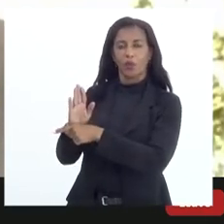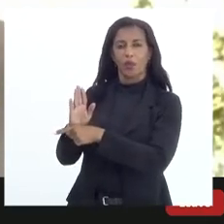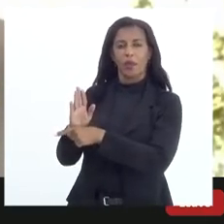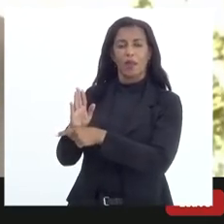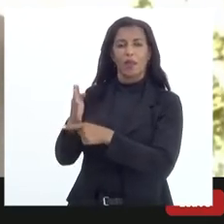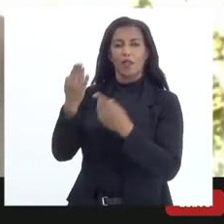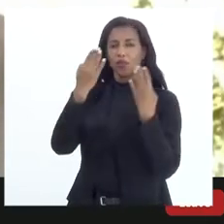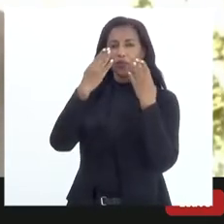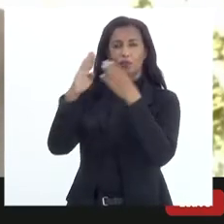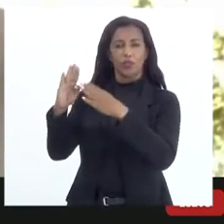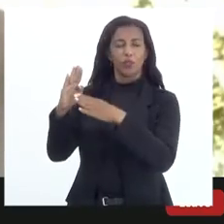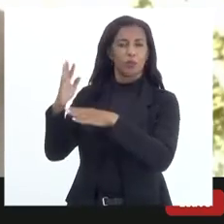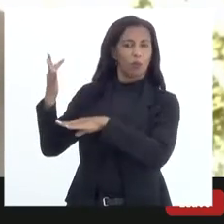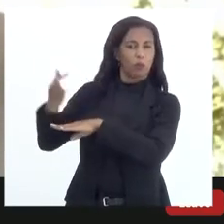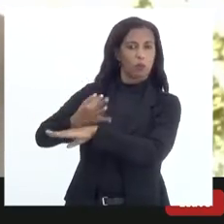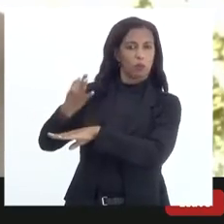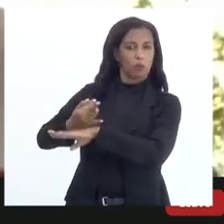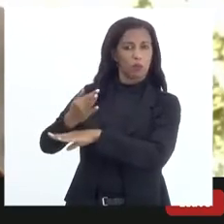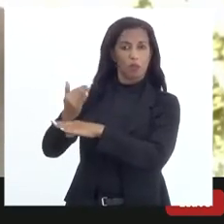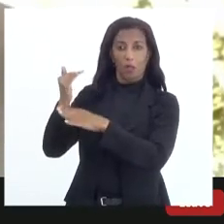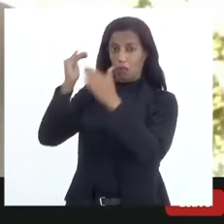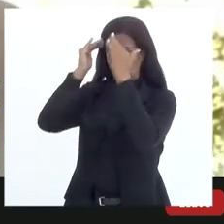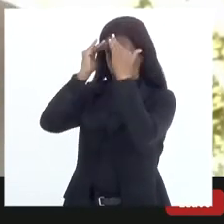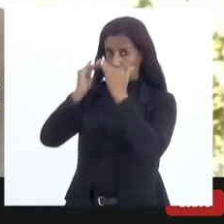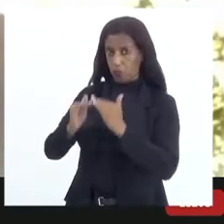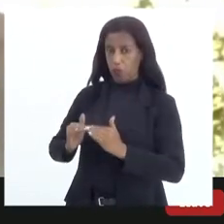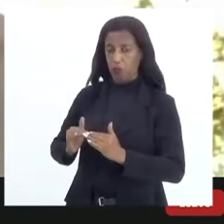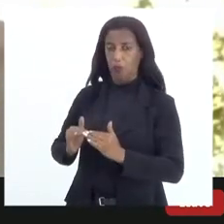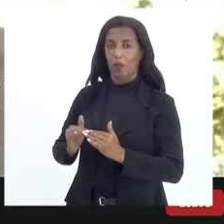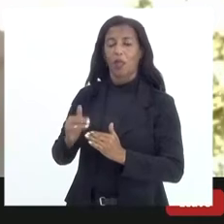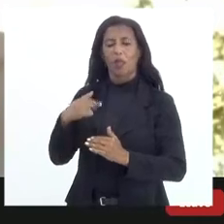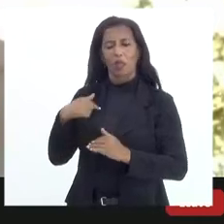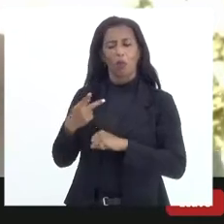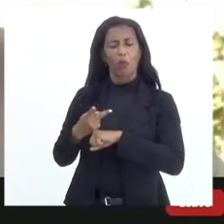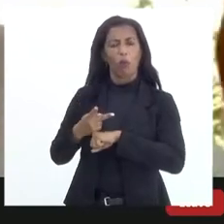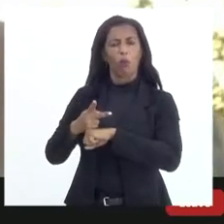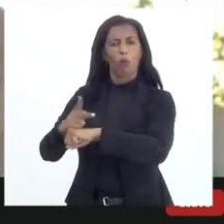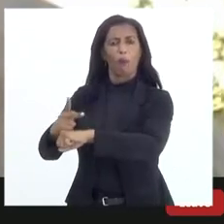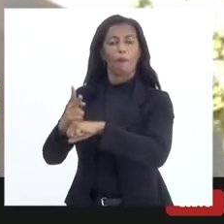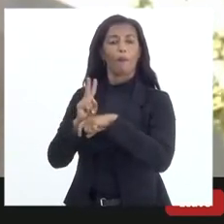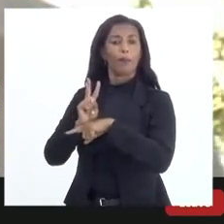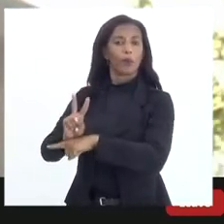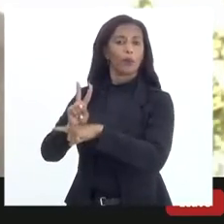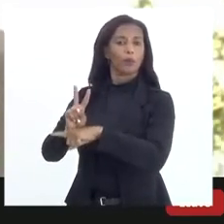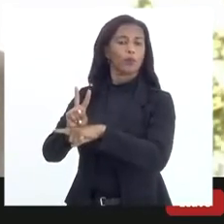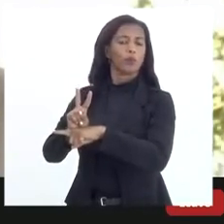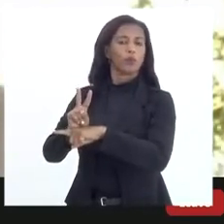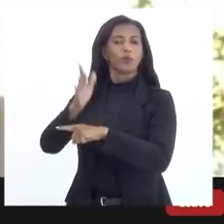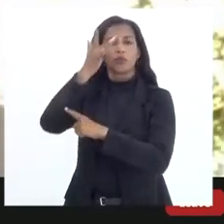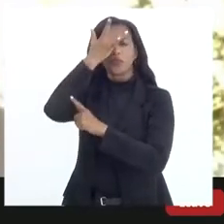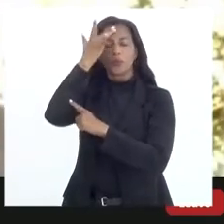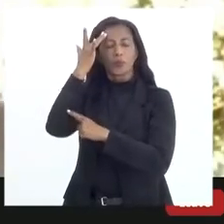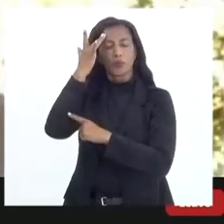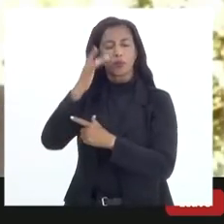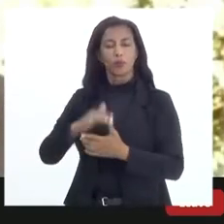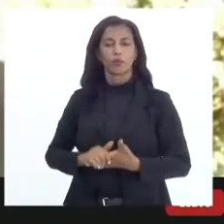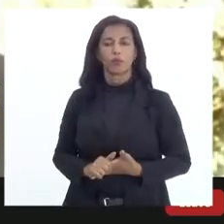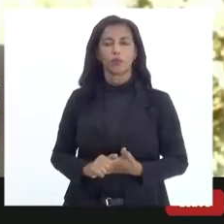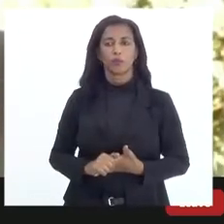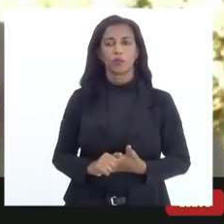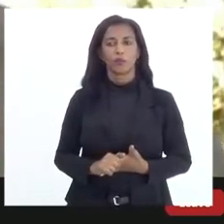intolerância religiosa, eu também busquei proteger as pessoas